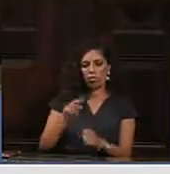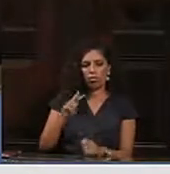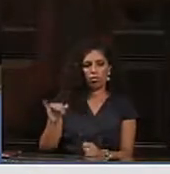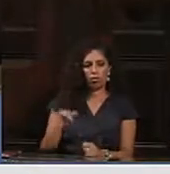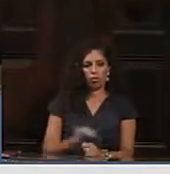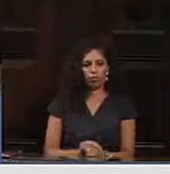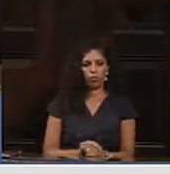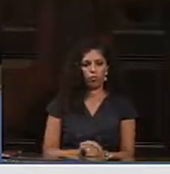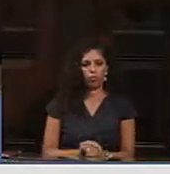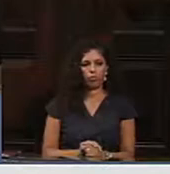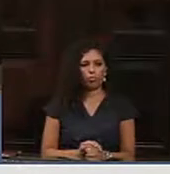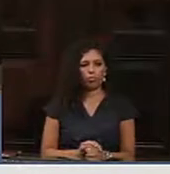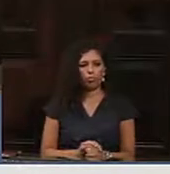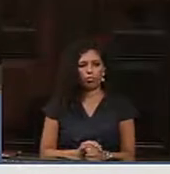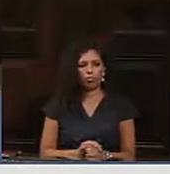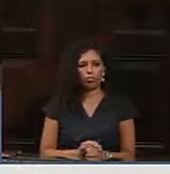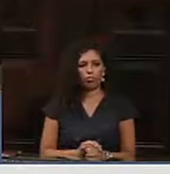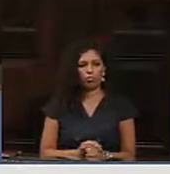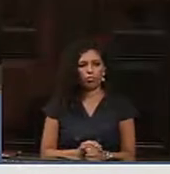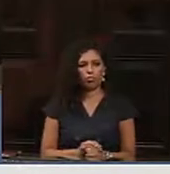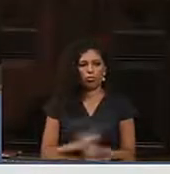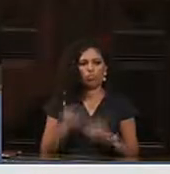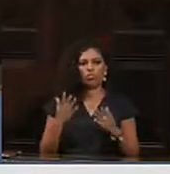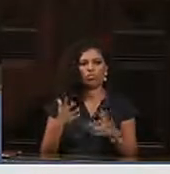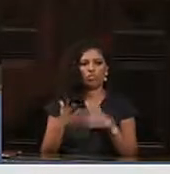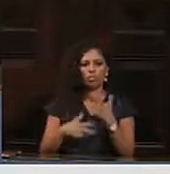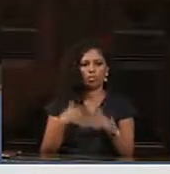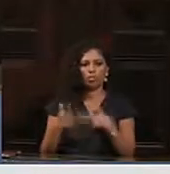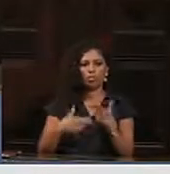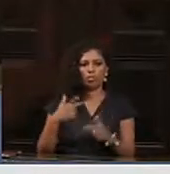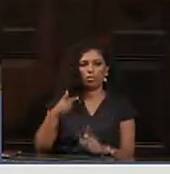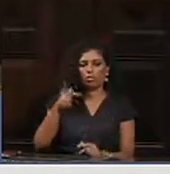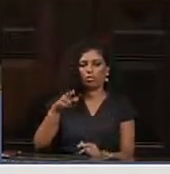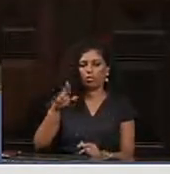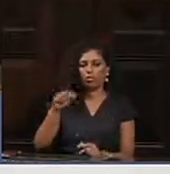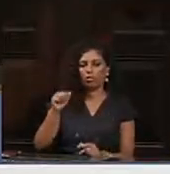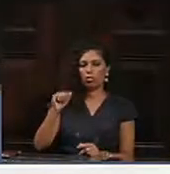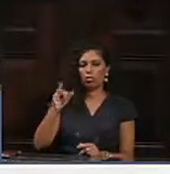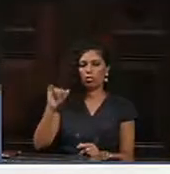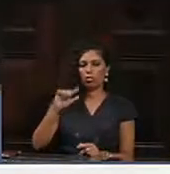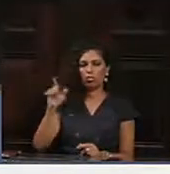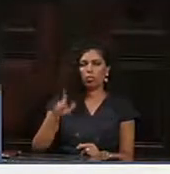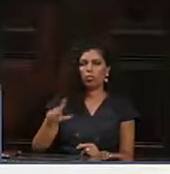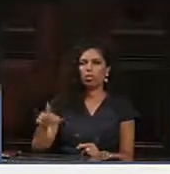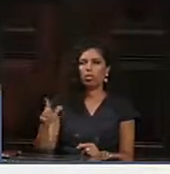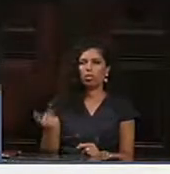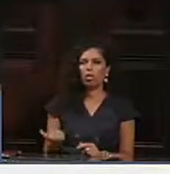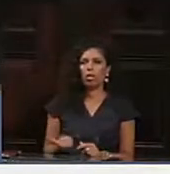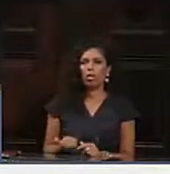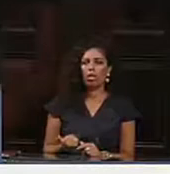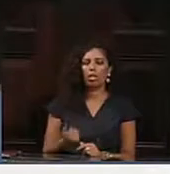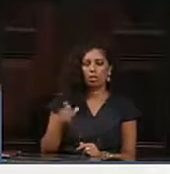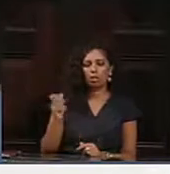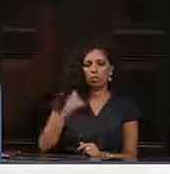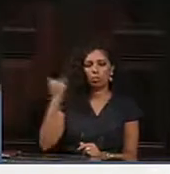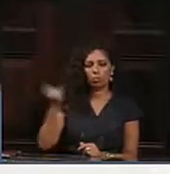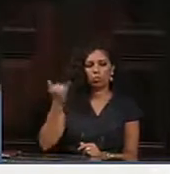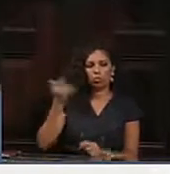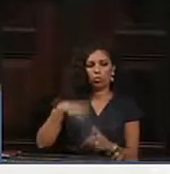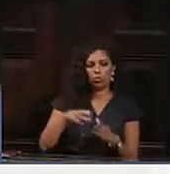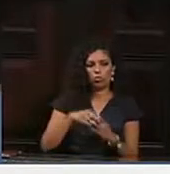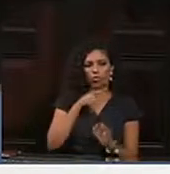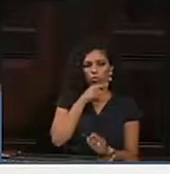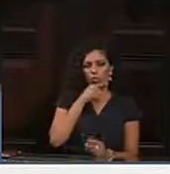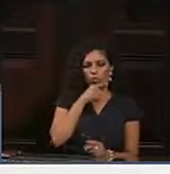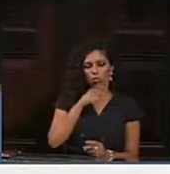parte? Perdão, desculpa. Essa questão do RAS, de fato, é muito sensível para nós aqui no PSL, sempre foi uma bandeira nossa de campanha, e, de fato, também é uma bandeira